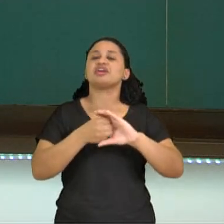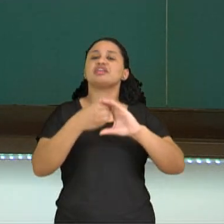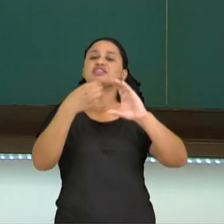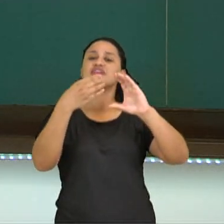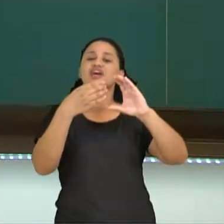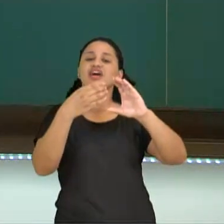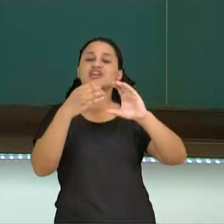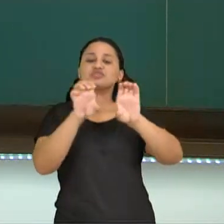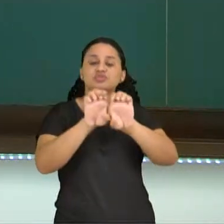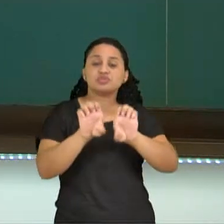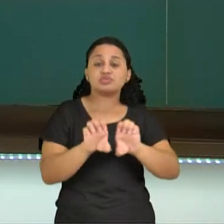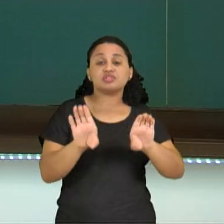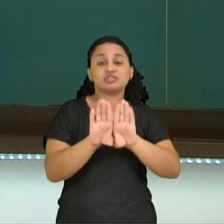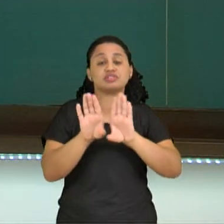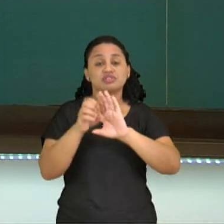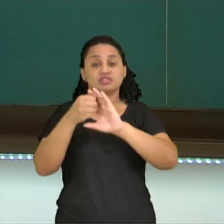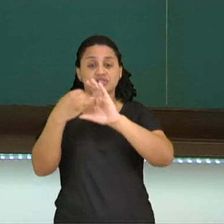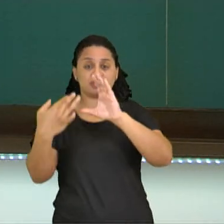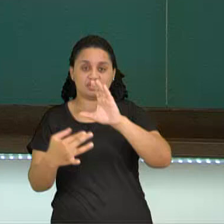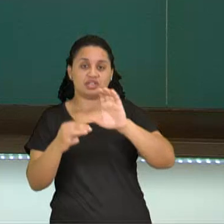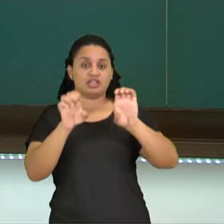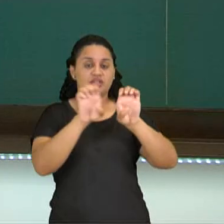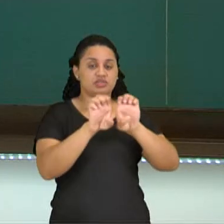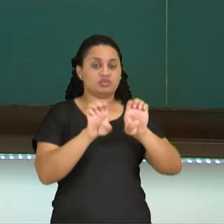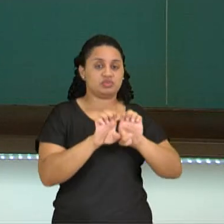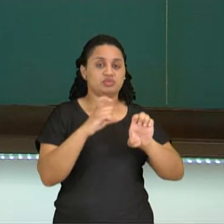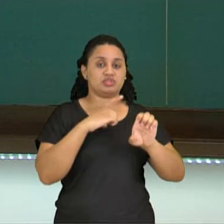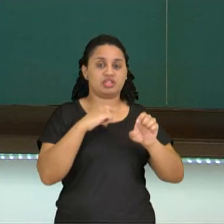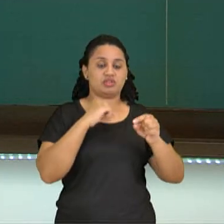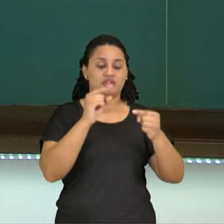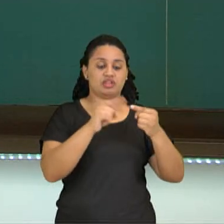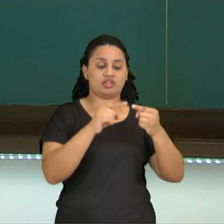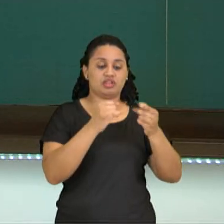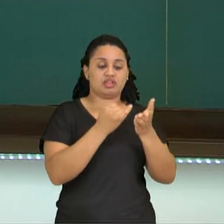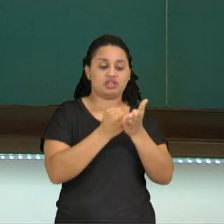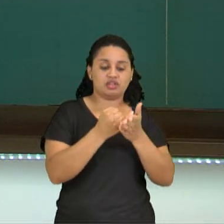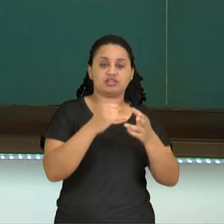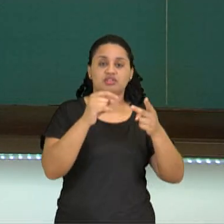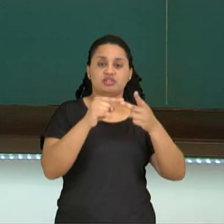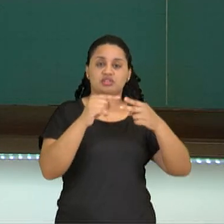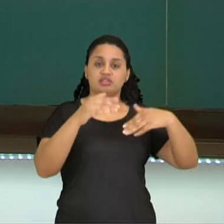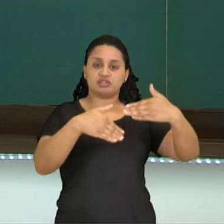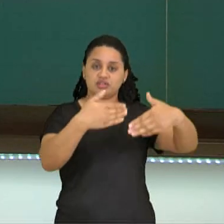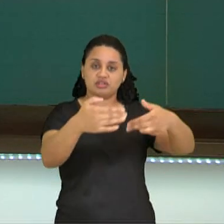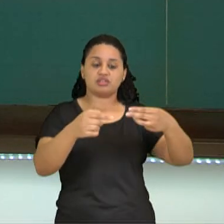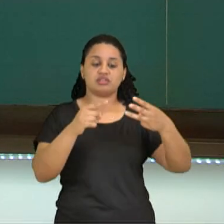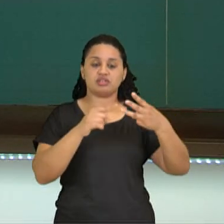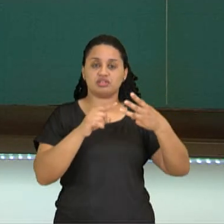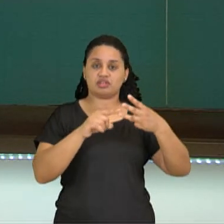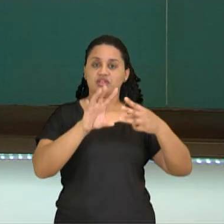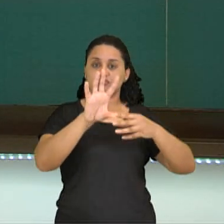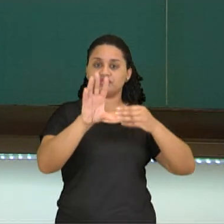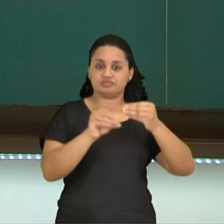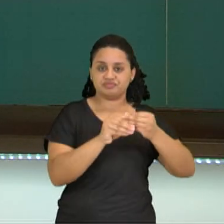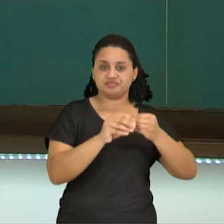gênero. Lembrando que a estrutura é composta de introdução, desenvolvimento e